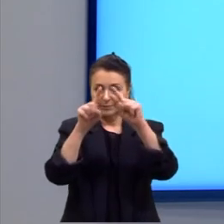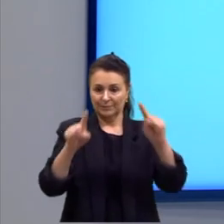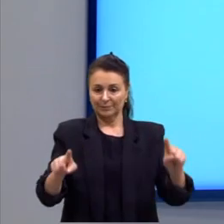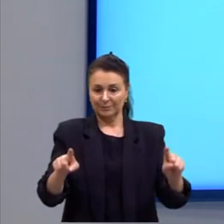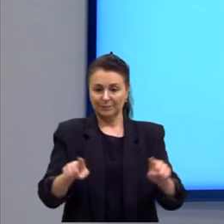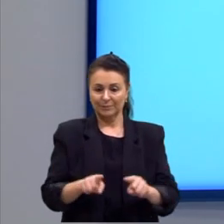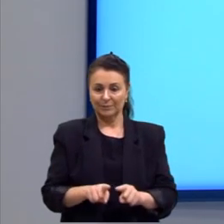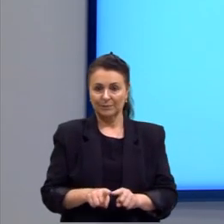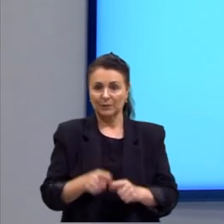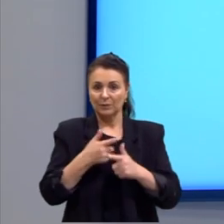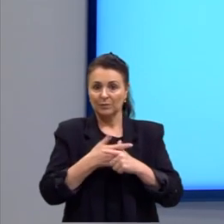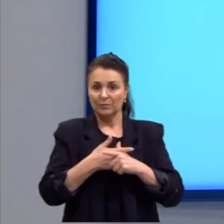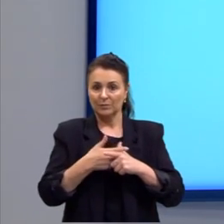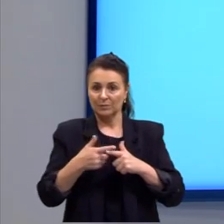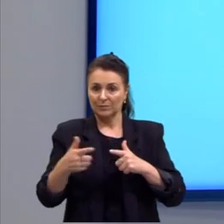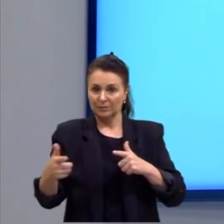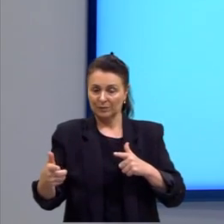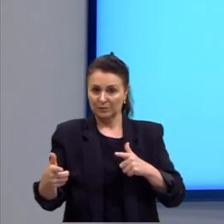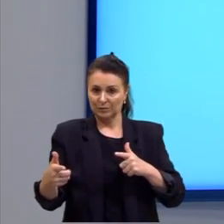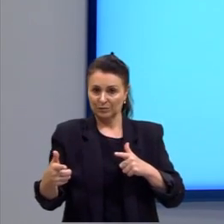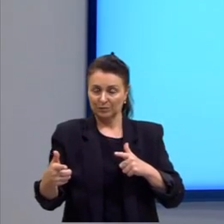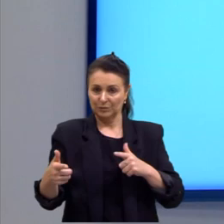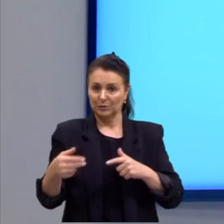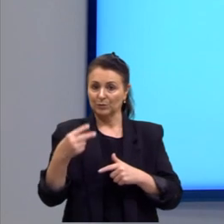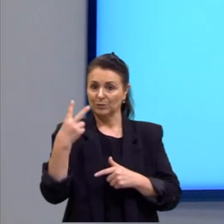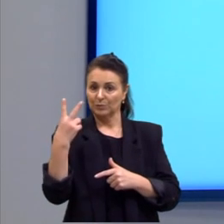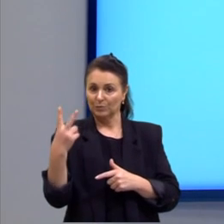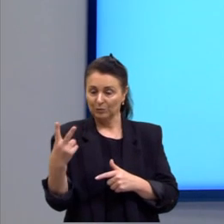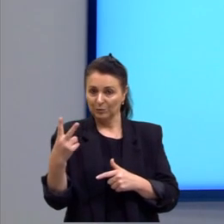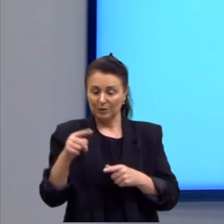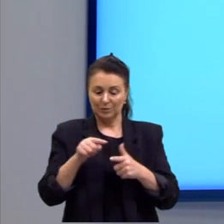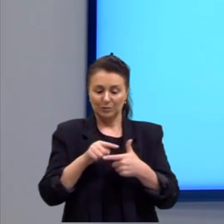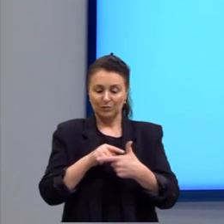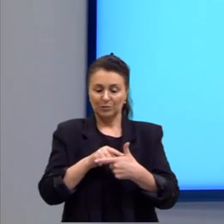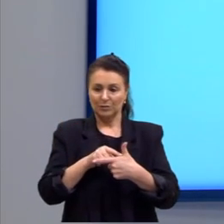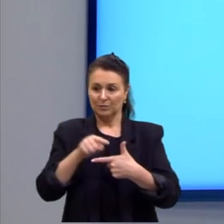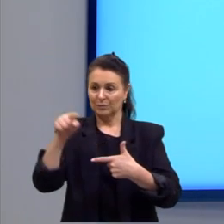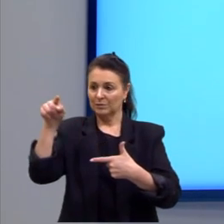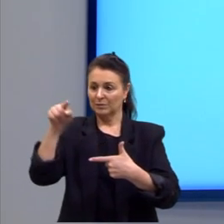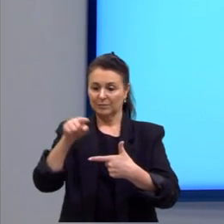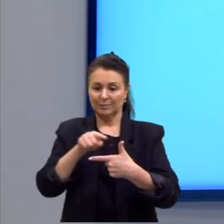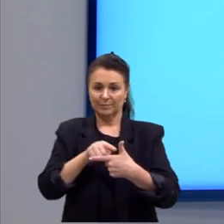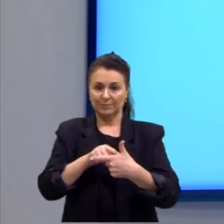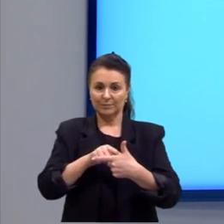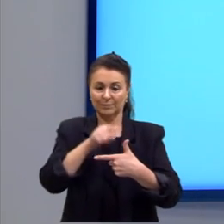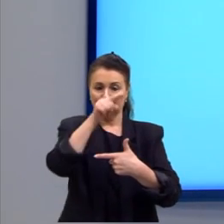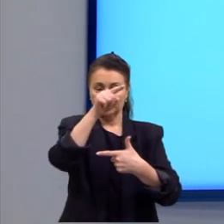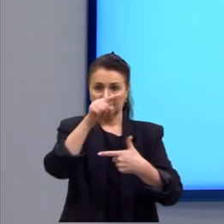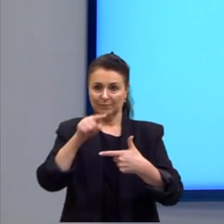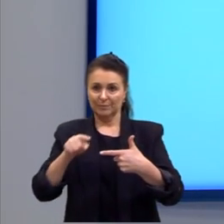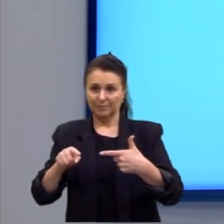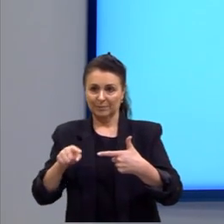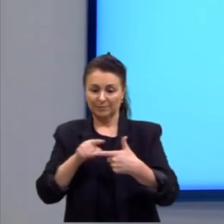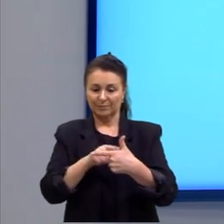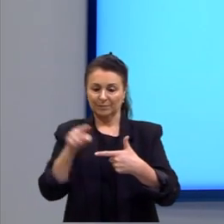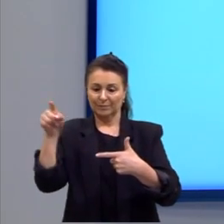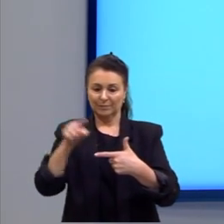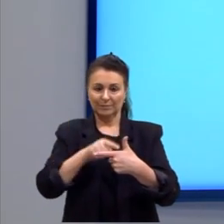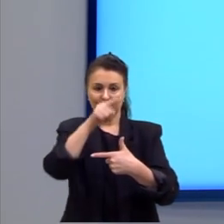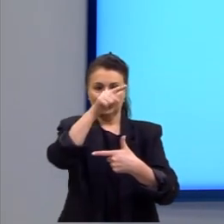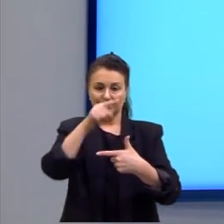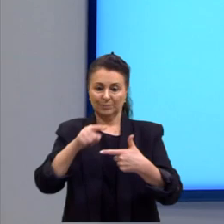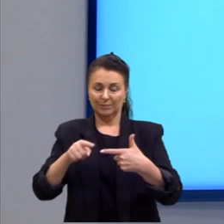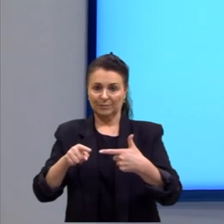necessário dividir a figura em suas duas diagonais e quando nós traçarmos as diagonais uma delas vai ser